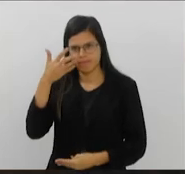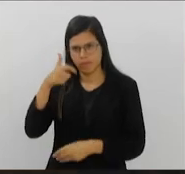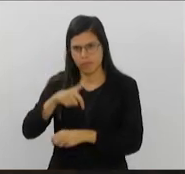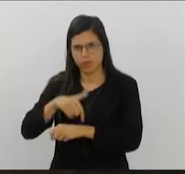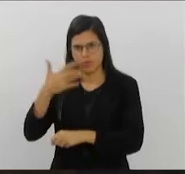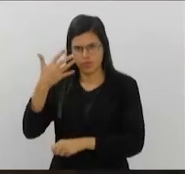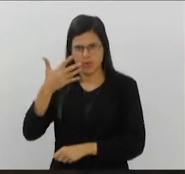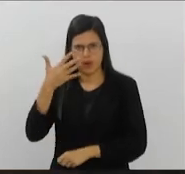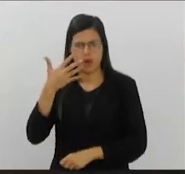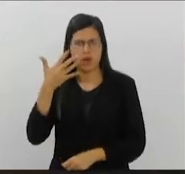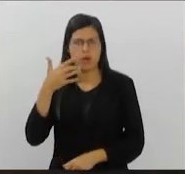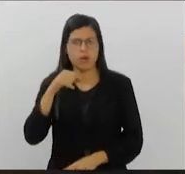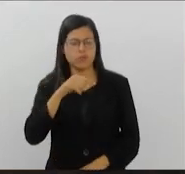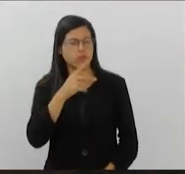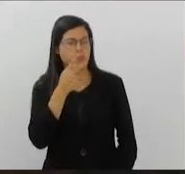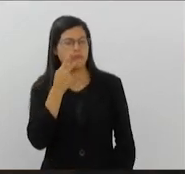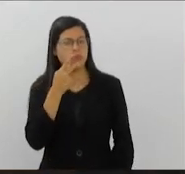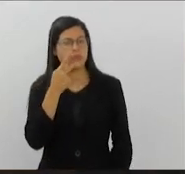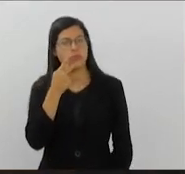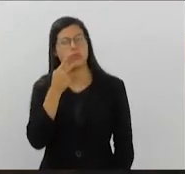Excelência